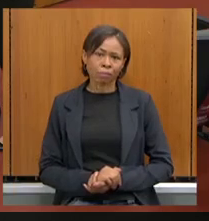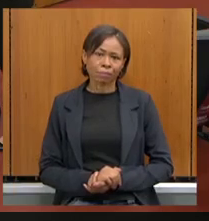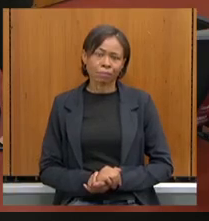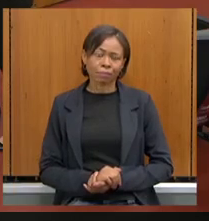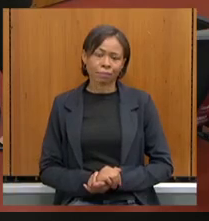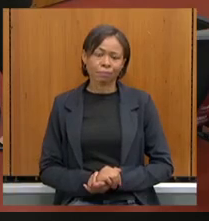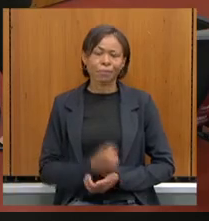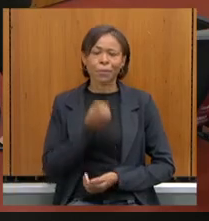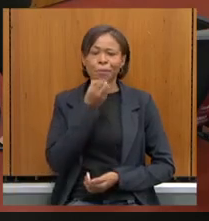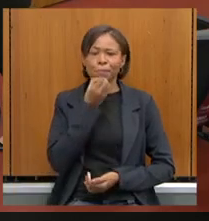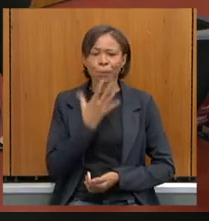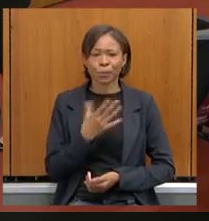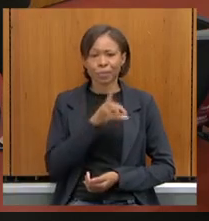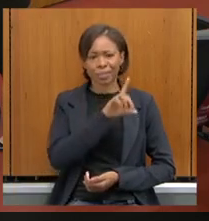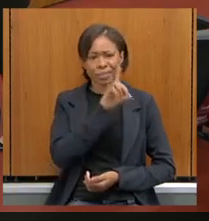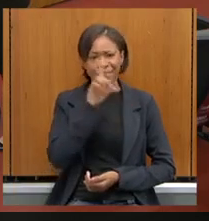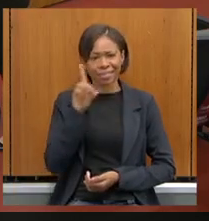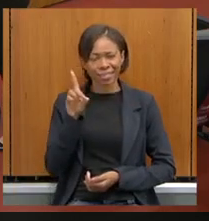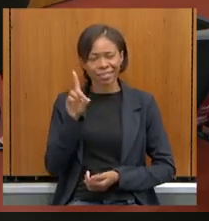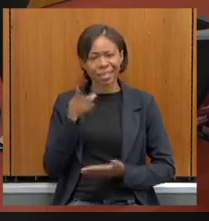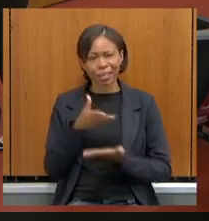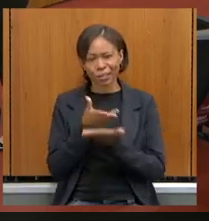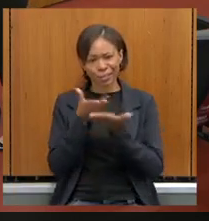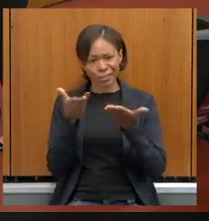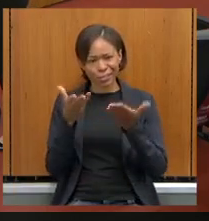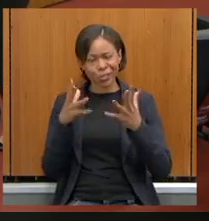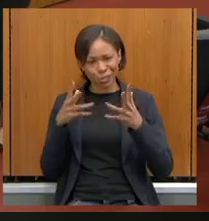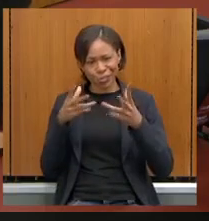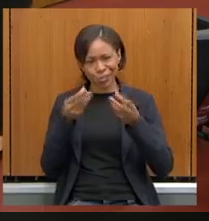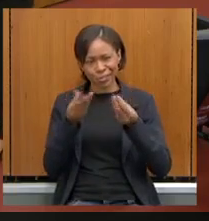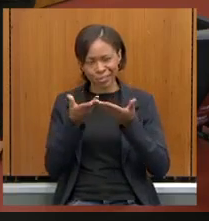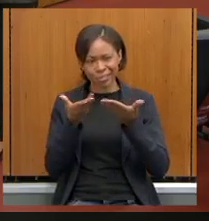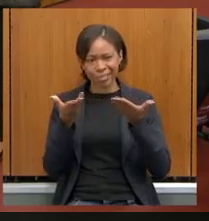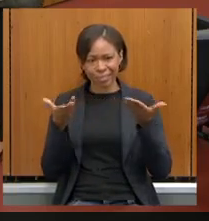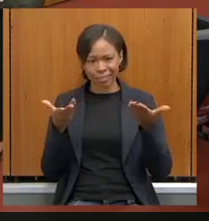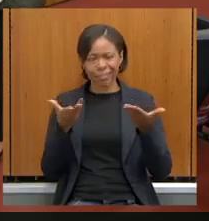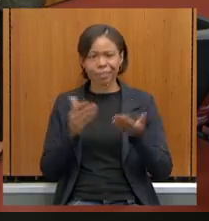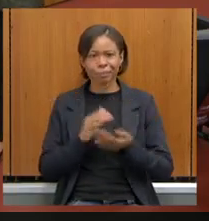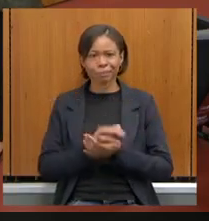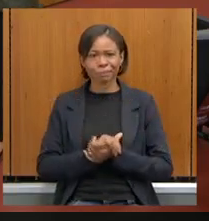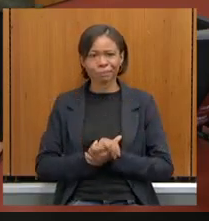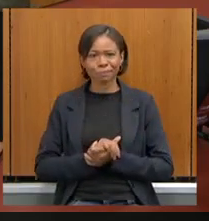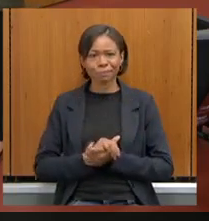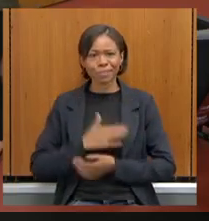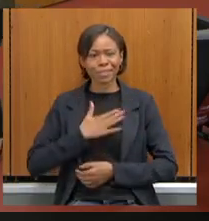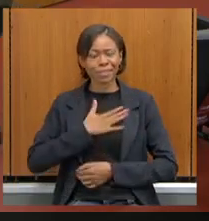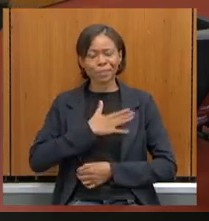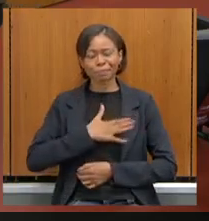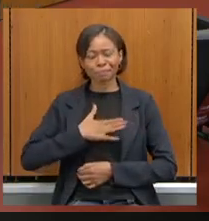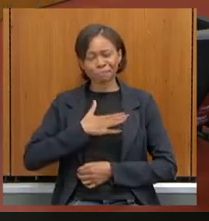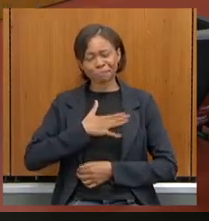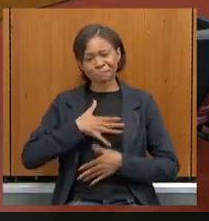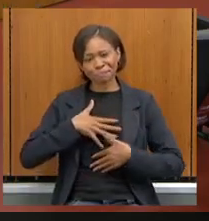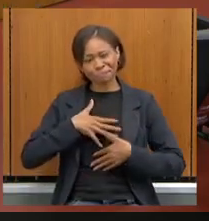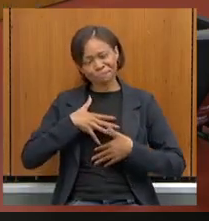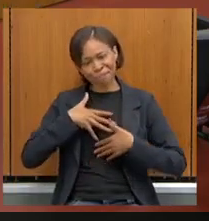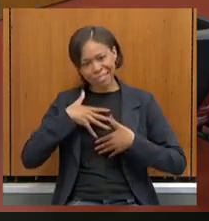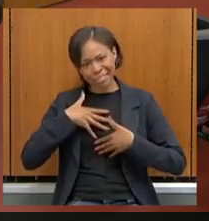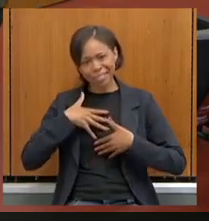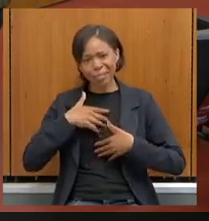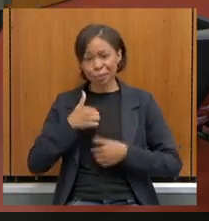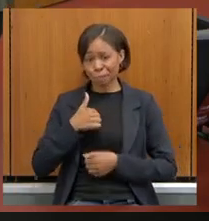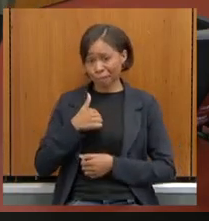Bom dia a todas e a todos. Uma honra para mim é deputado